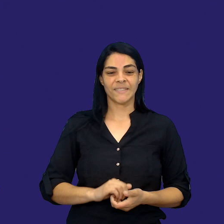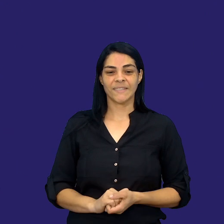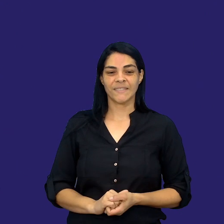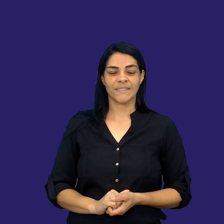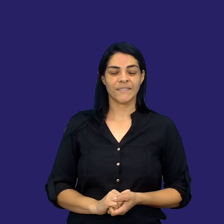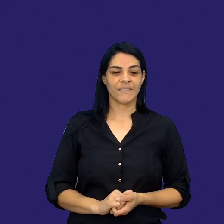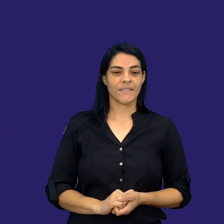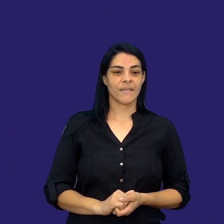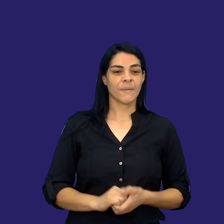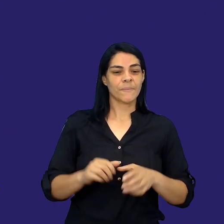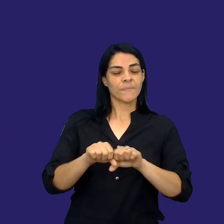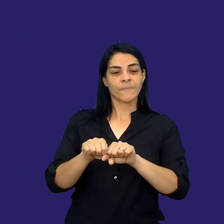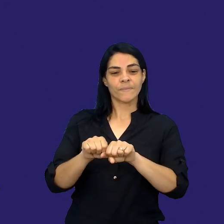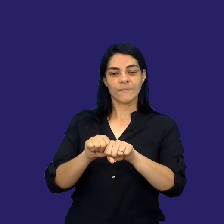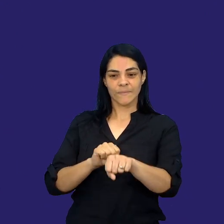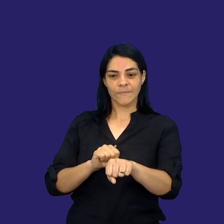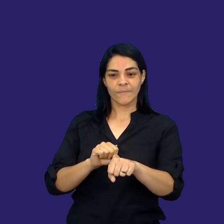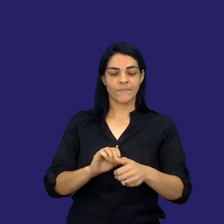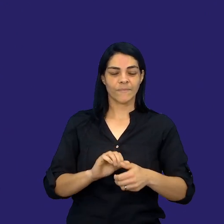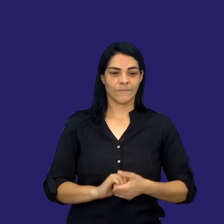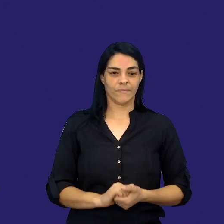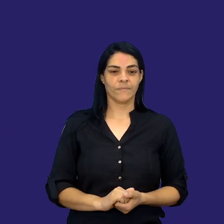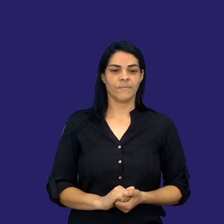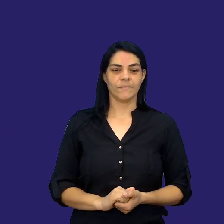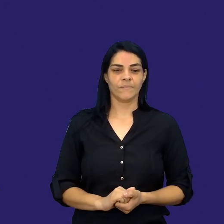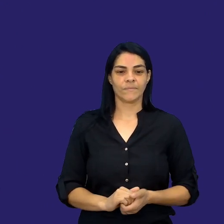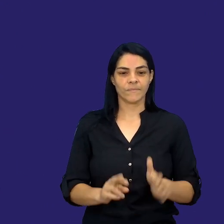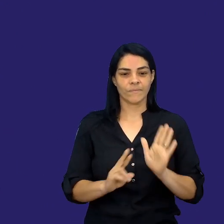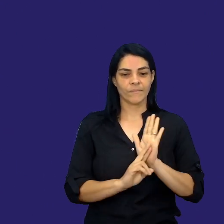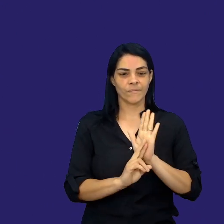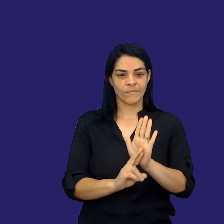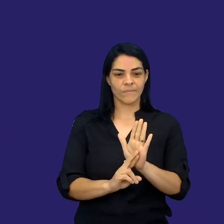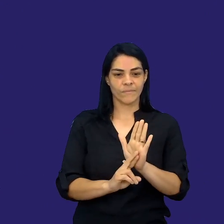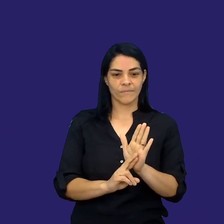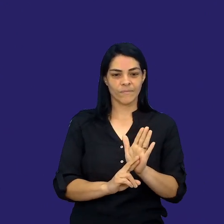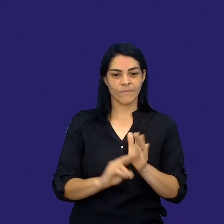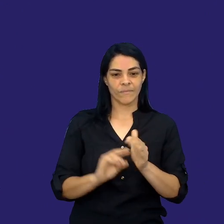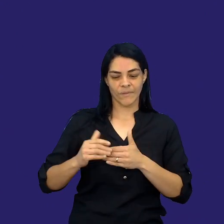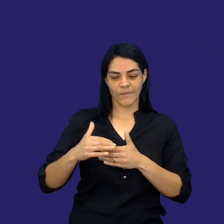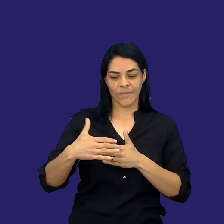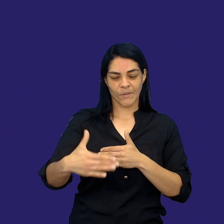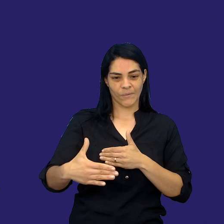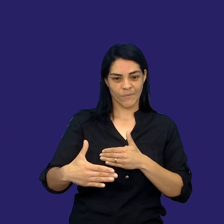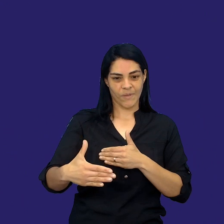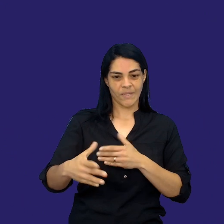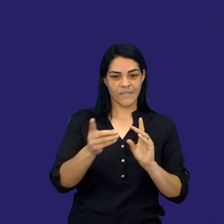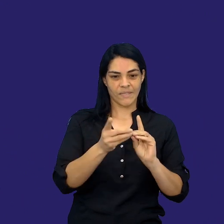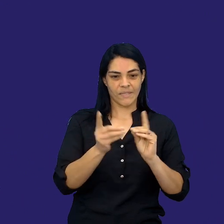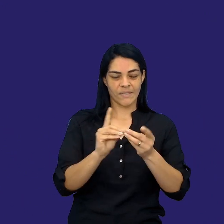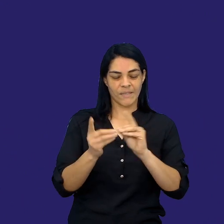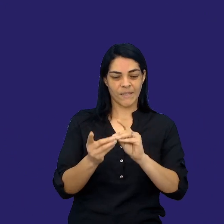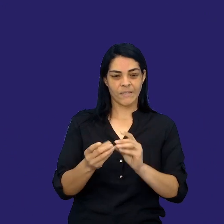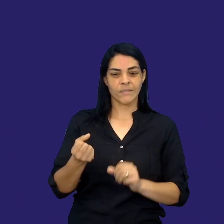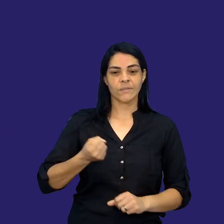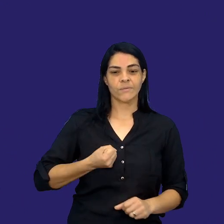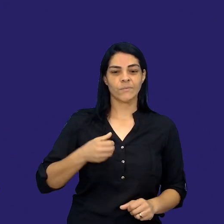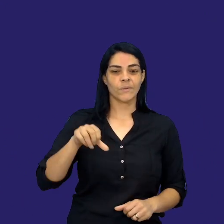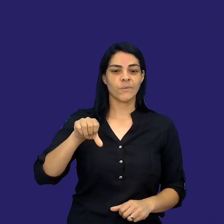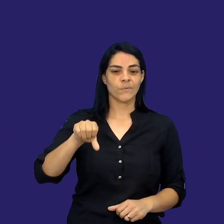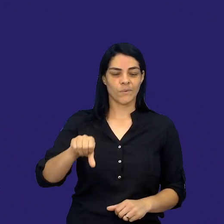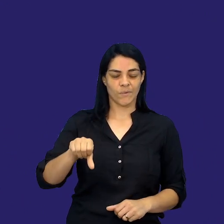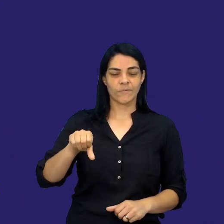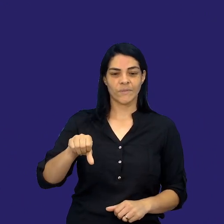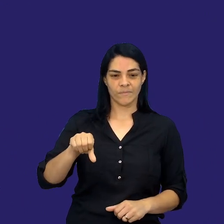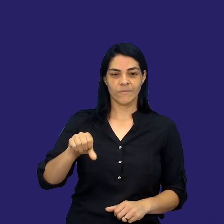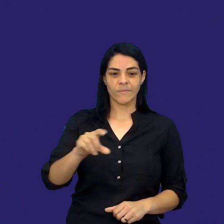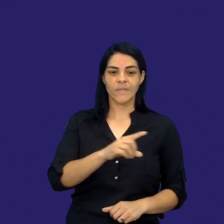E essa formação é referente à sequência didática número 9, que é